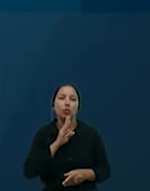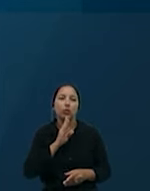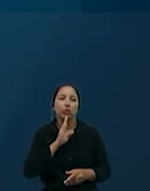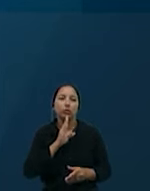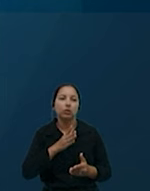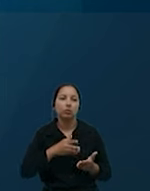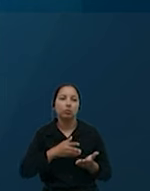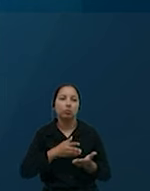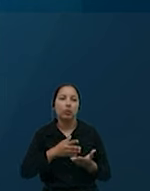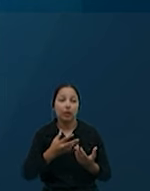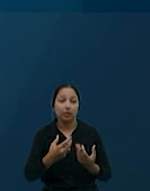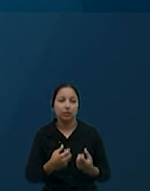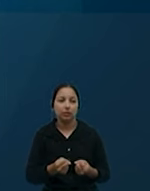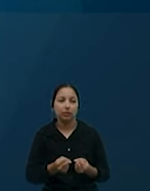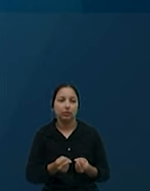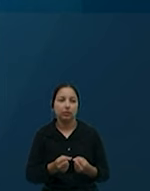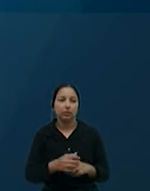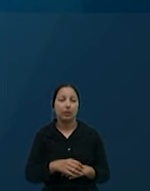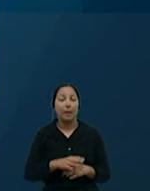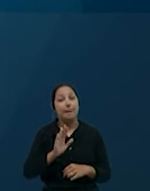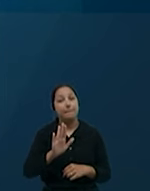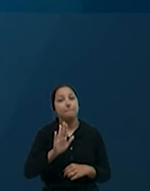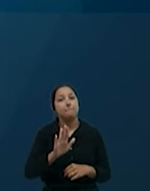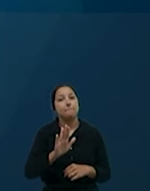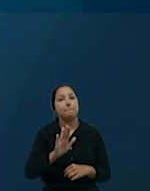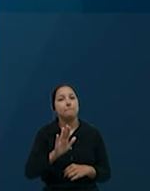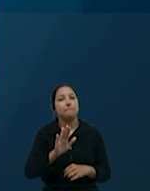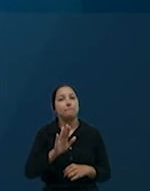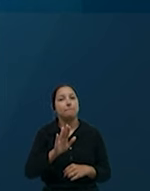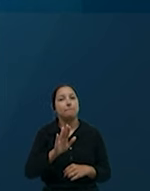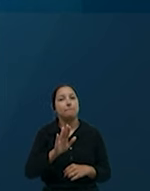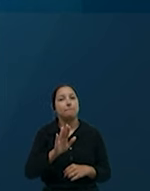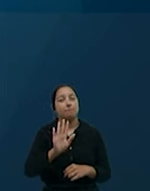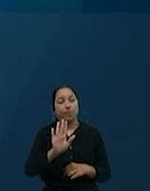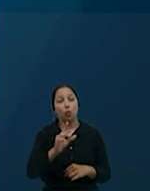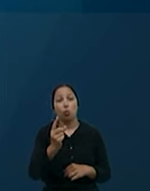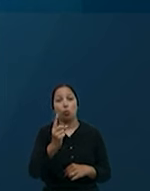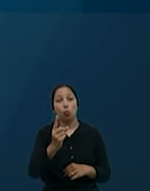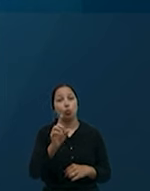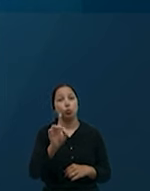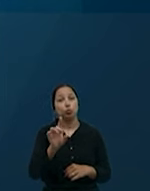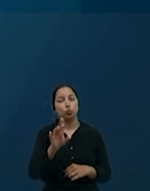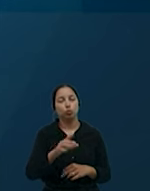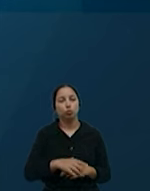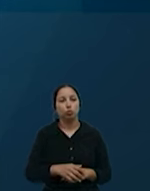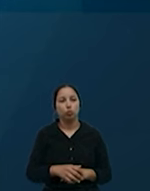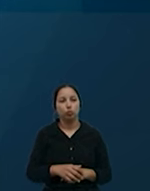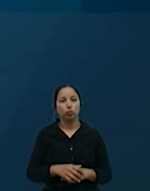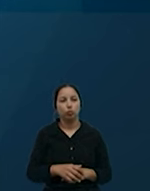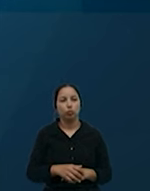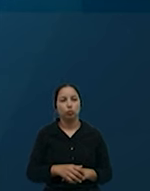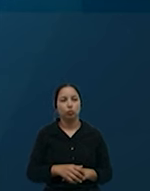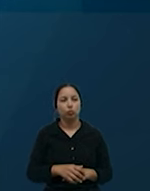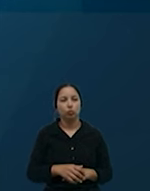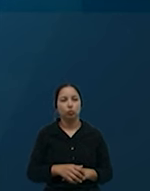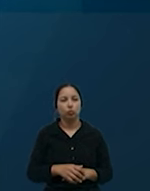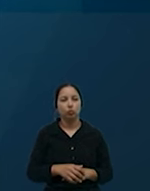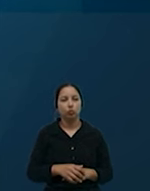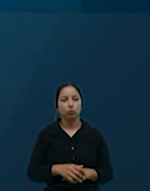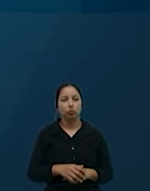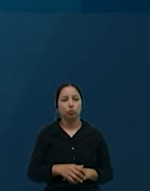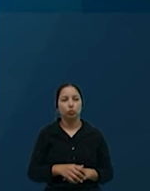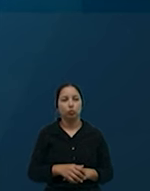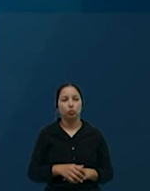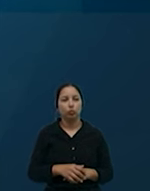apreciar o mérito. Porém, com a restrição de que, apreciando-se o mérito desse recurso no âmbito